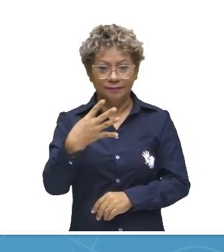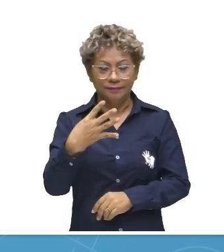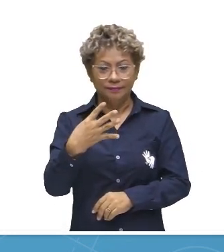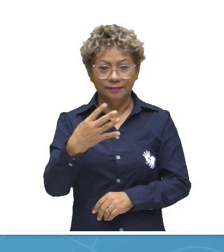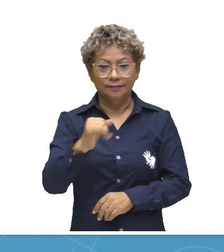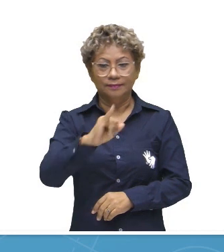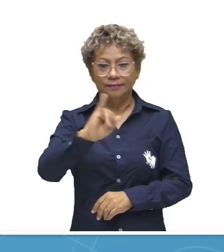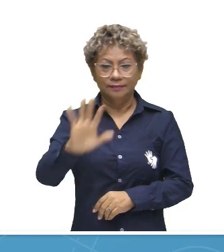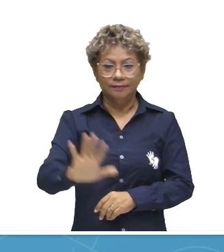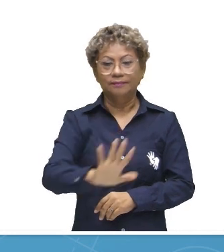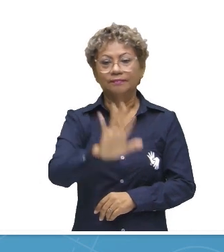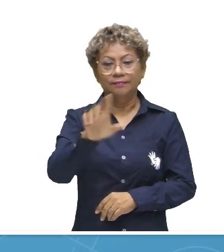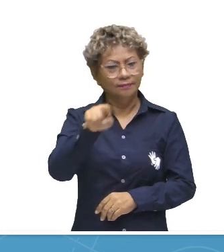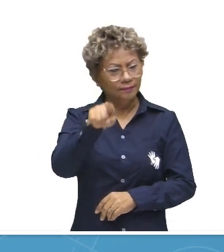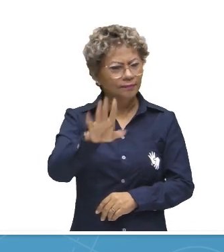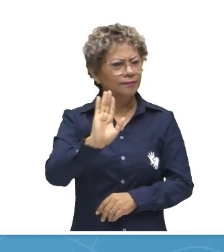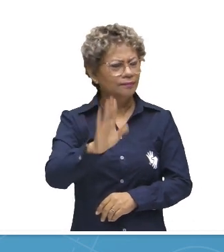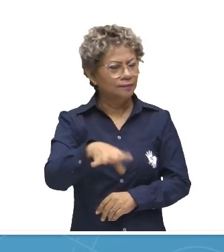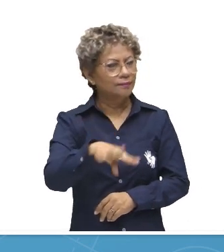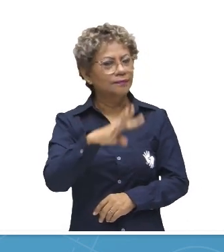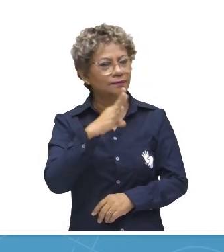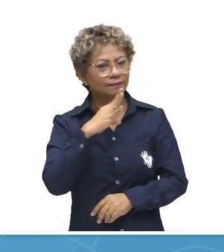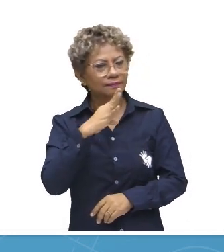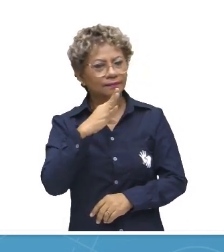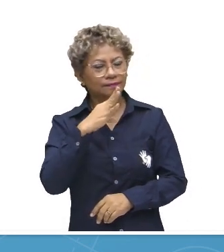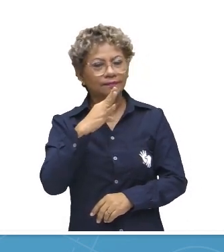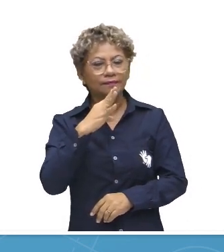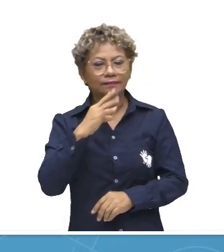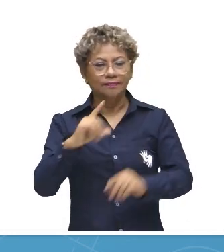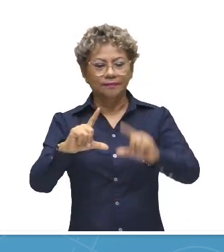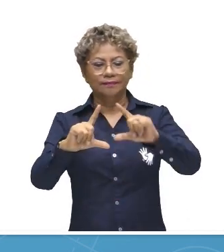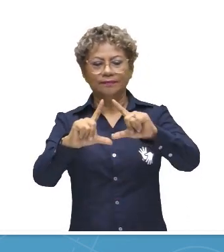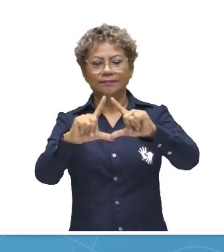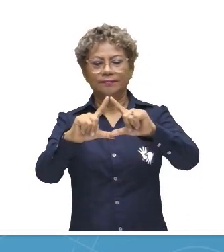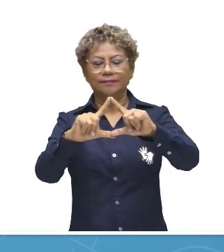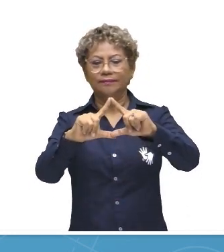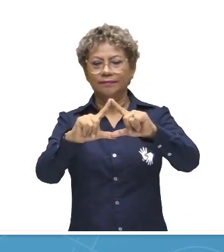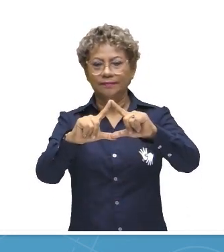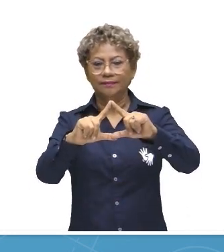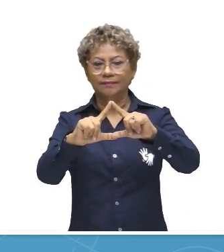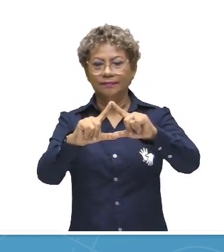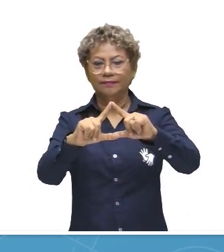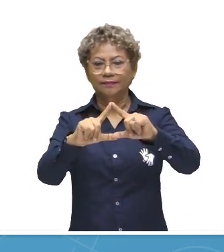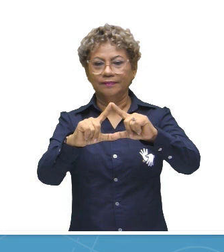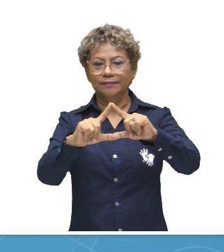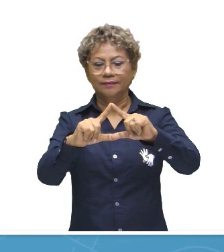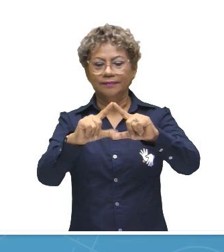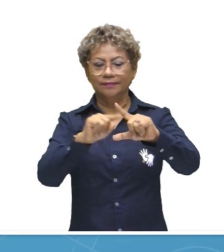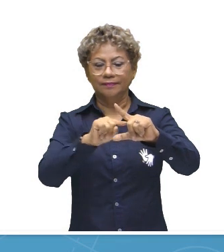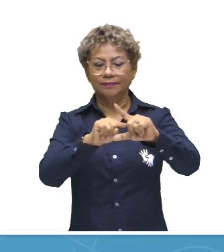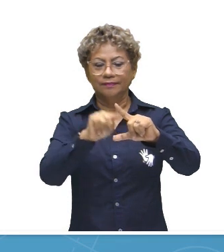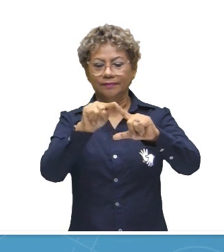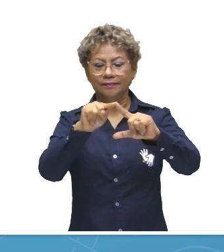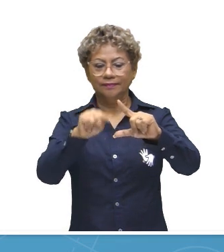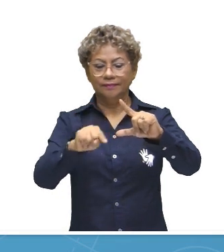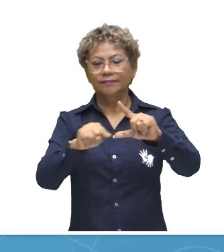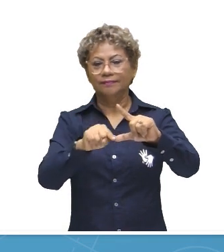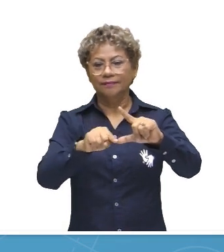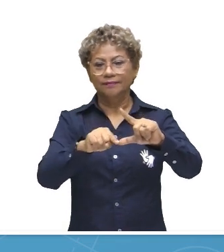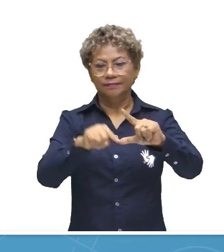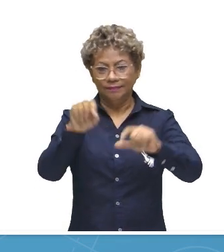né, que é o triângulo, né, formado por três segmentos consecutivos,